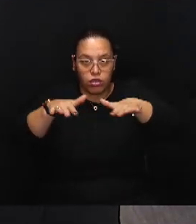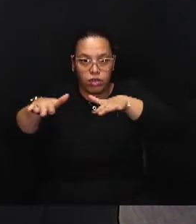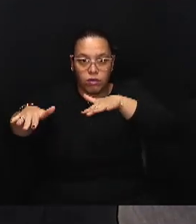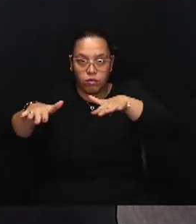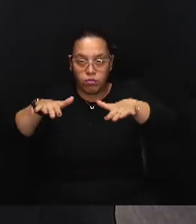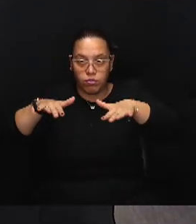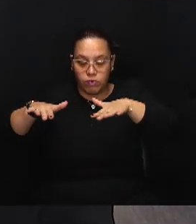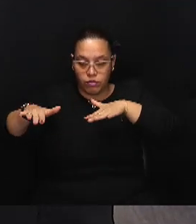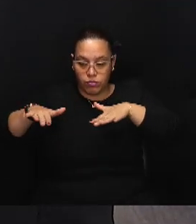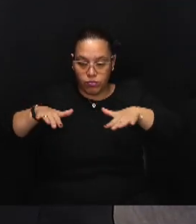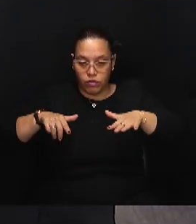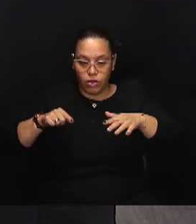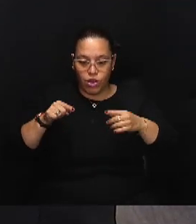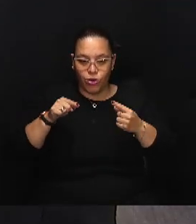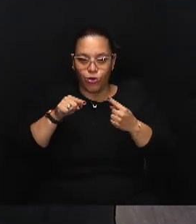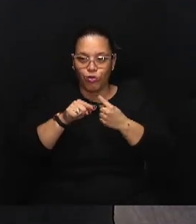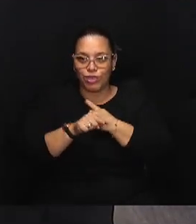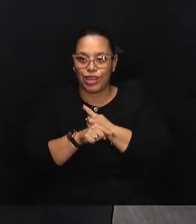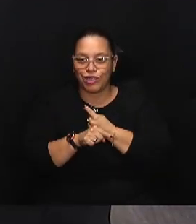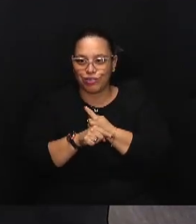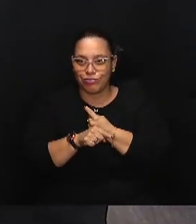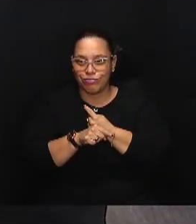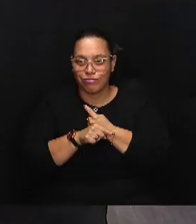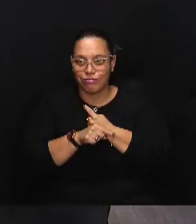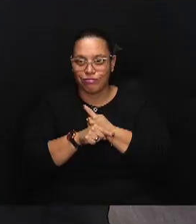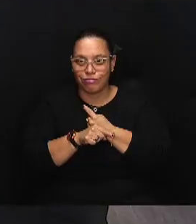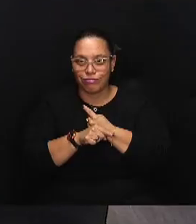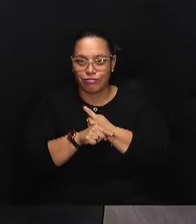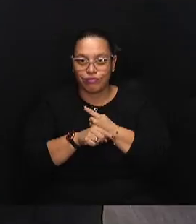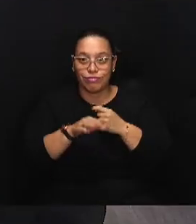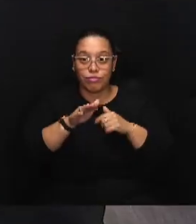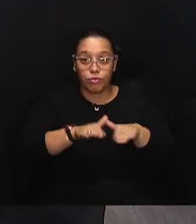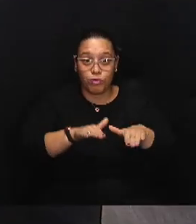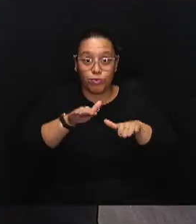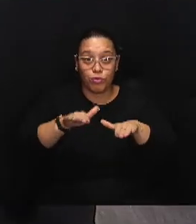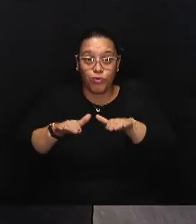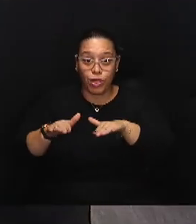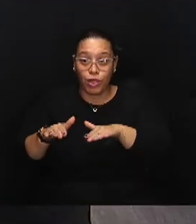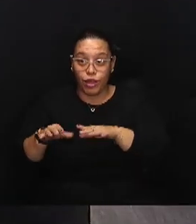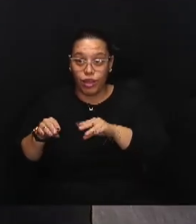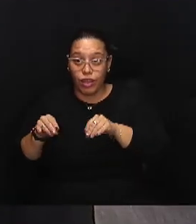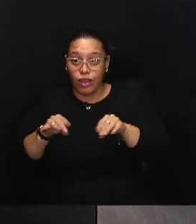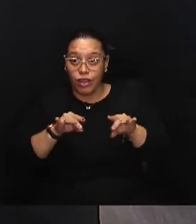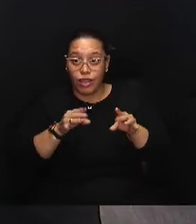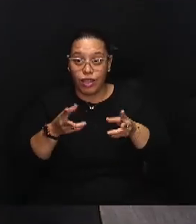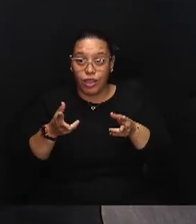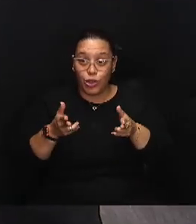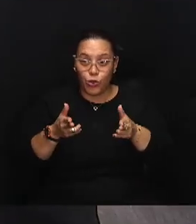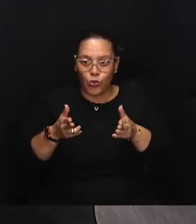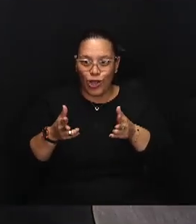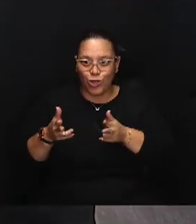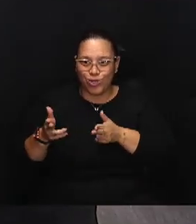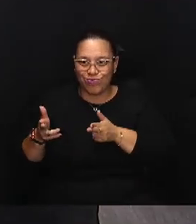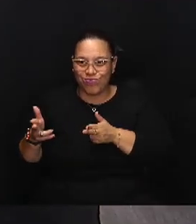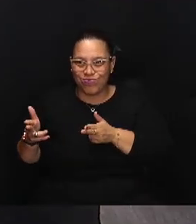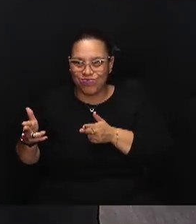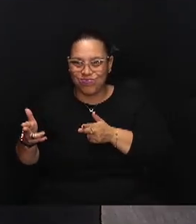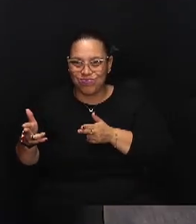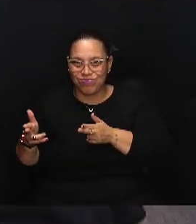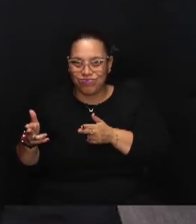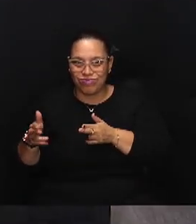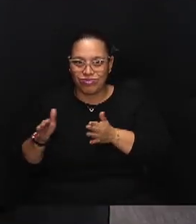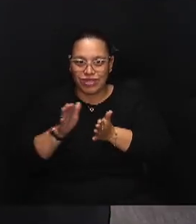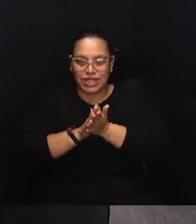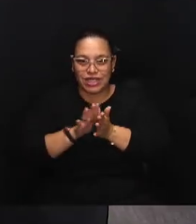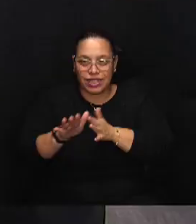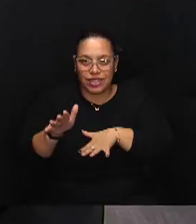caminho inverso que ele tinha pego, molhadas, mais ou menos como a nossa, molhadas dos pés,